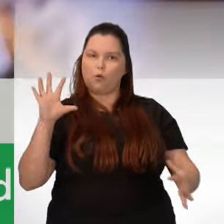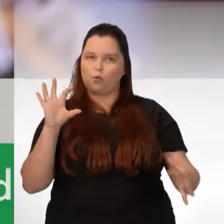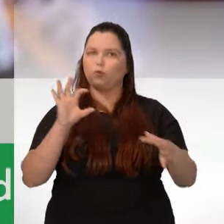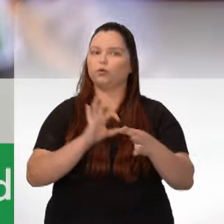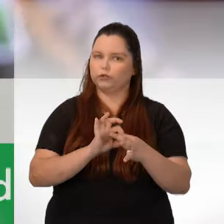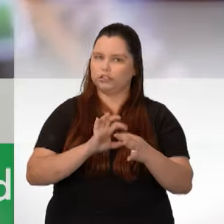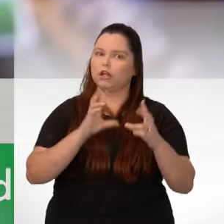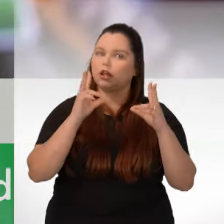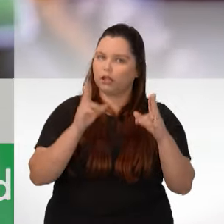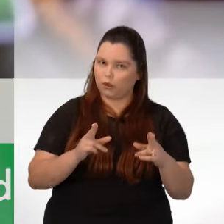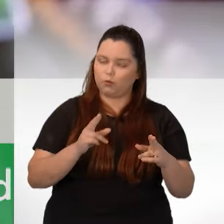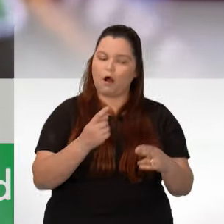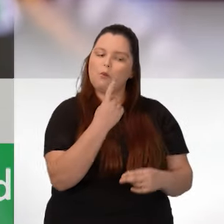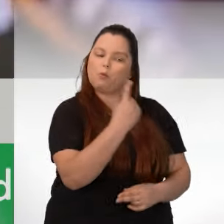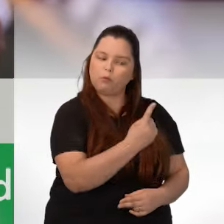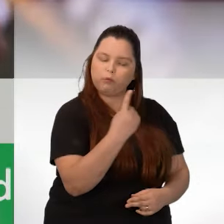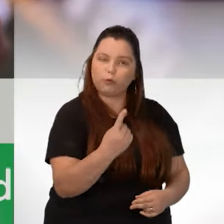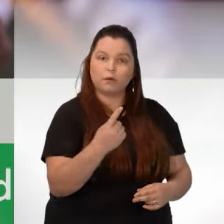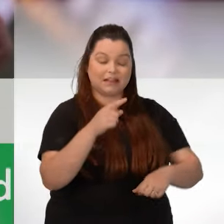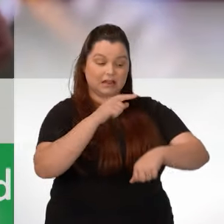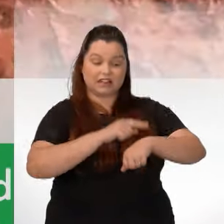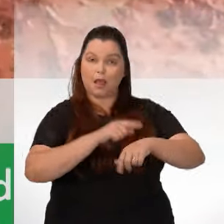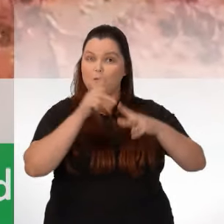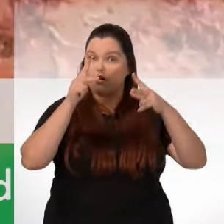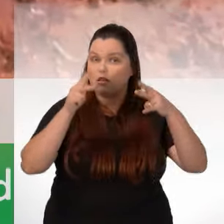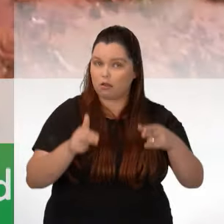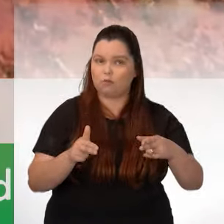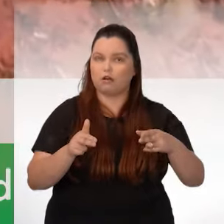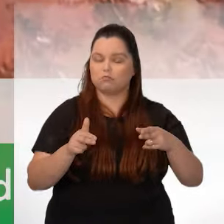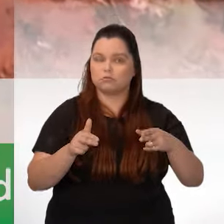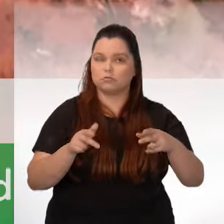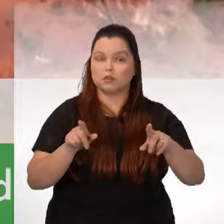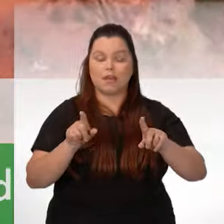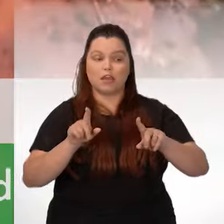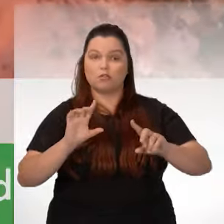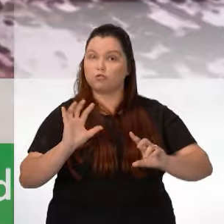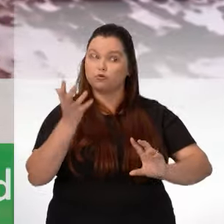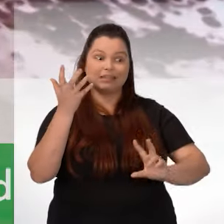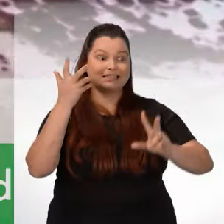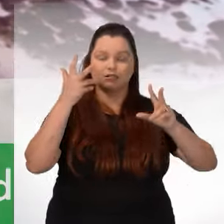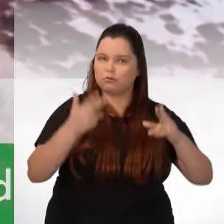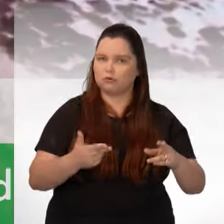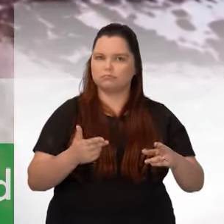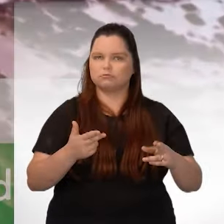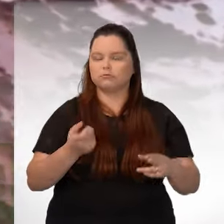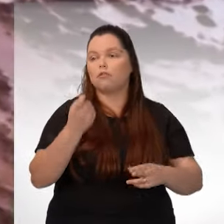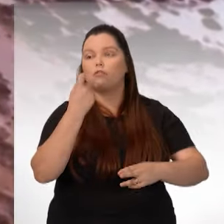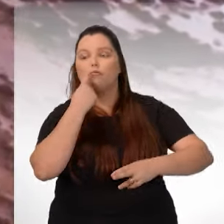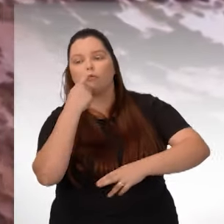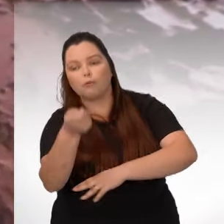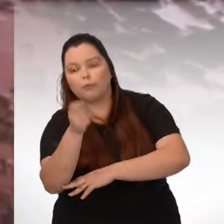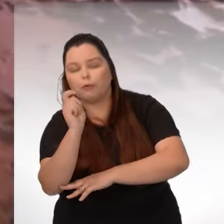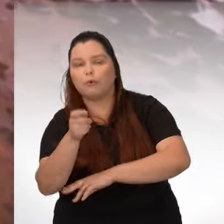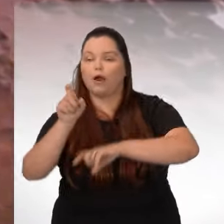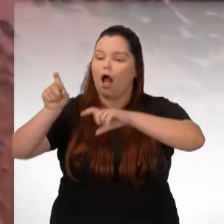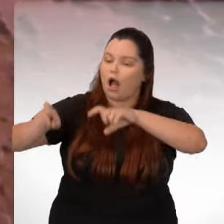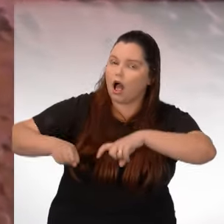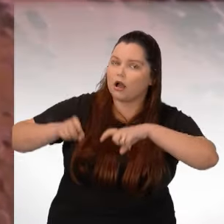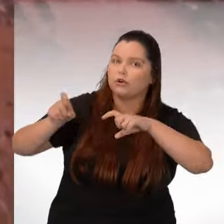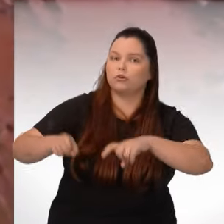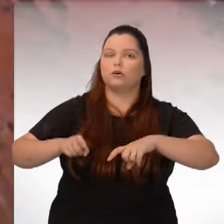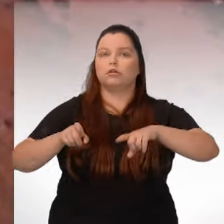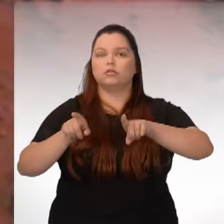as pessoas individualmente, ao mesmo tempo e da mesma forma. Garimpeiros, pescadores, pequenos agricultores